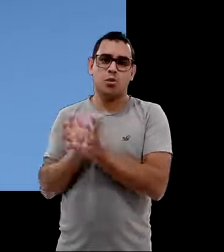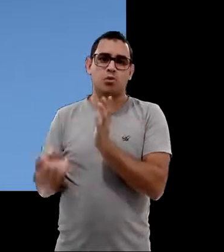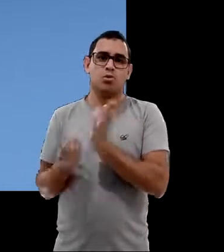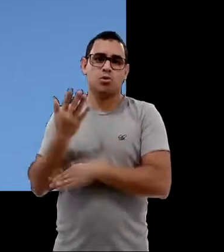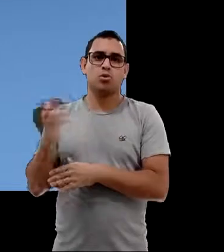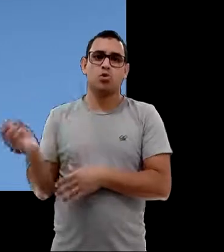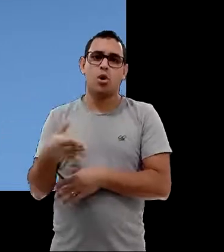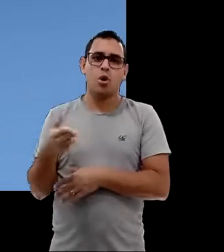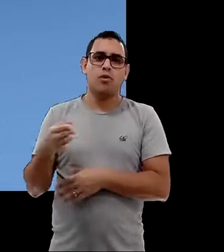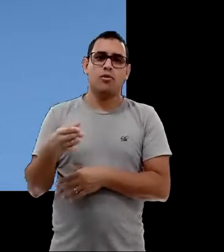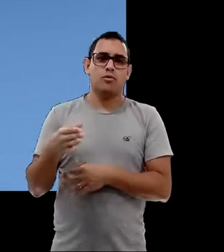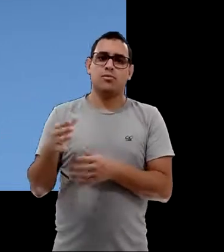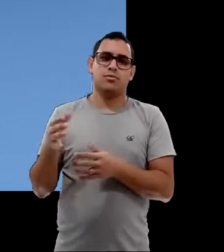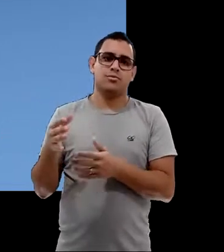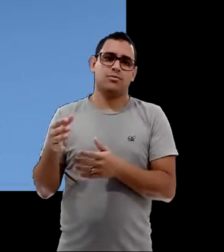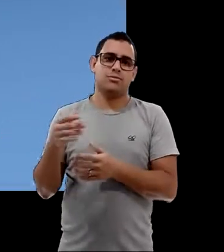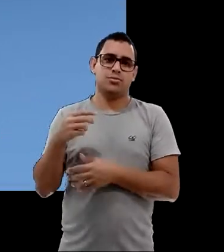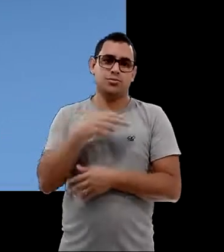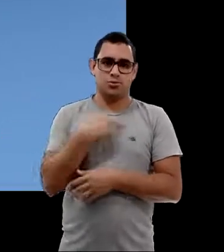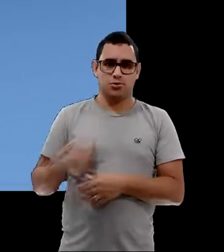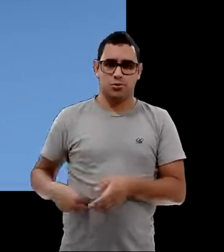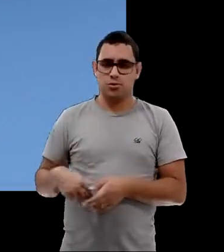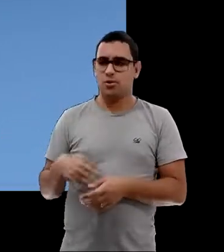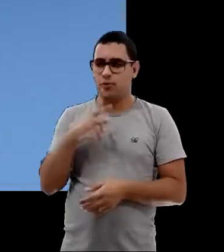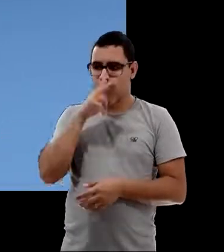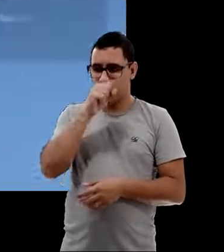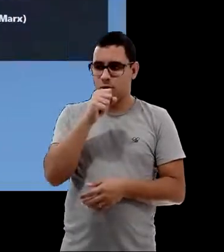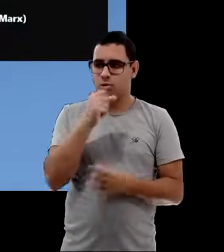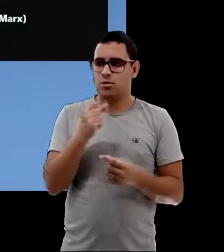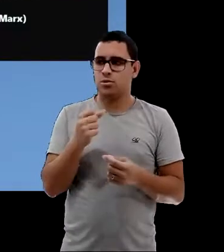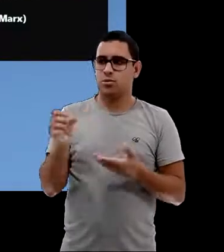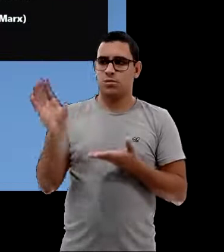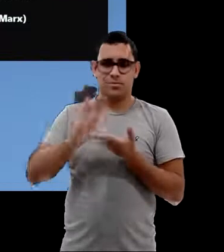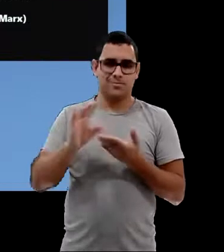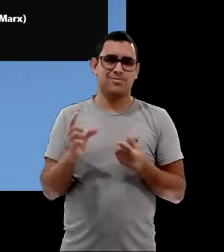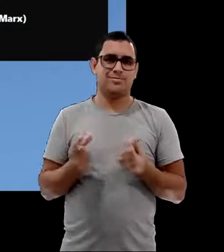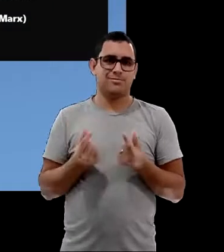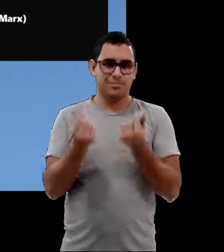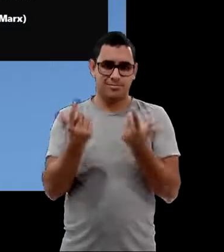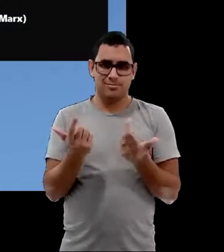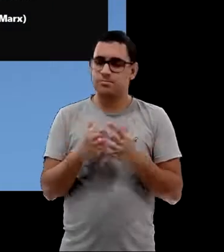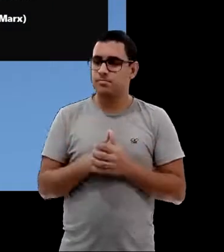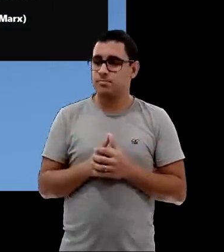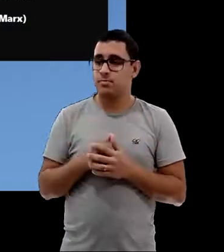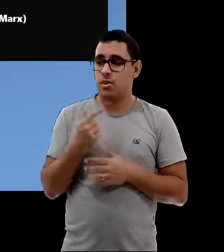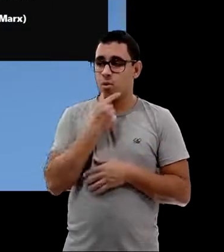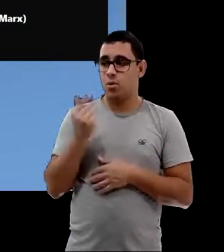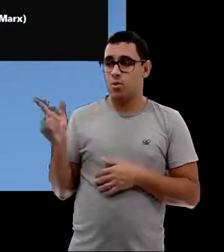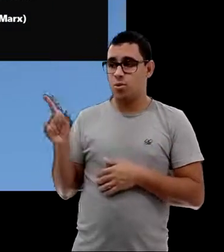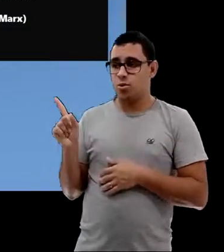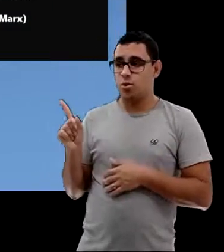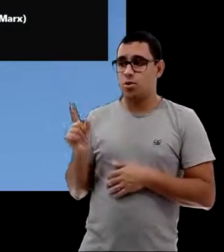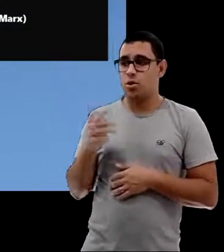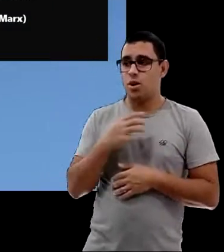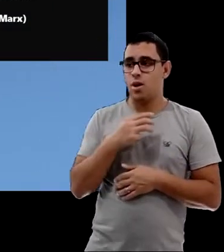capitalista, forte e democrática. Karl Marx se contradiz ao dizer que o poder político